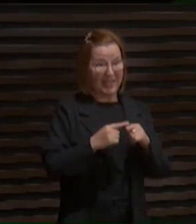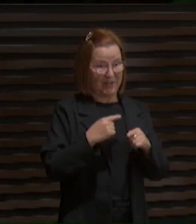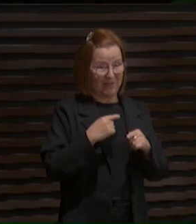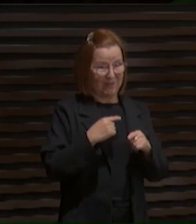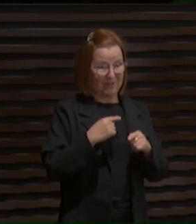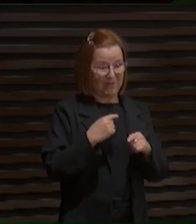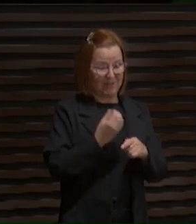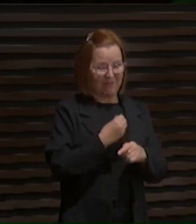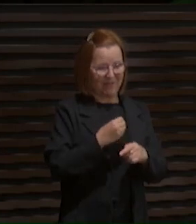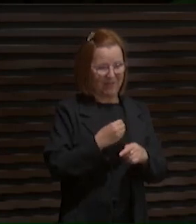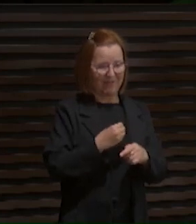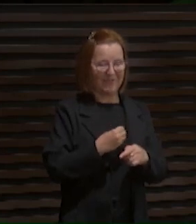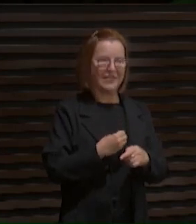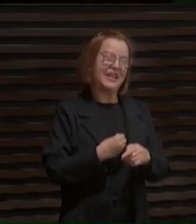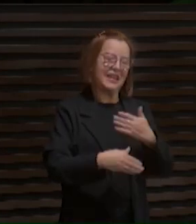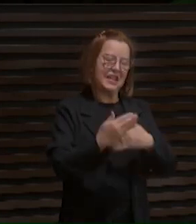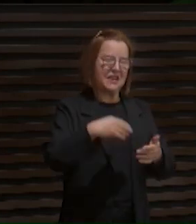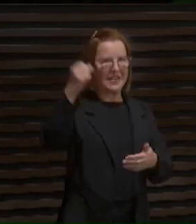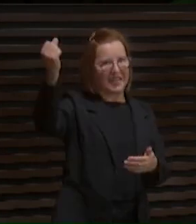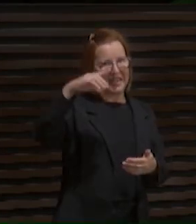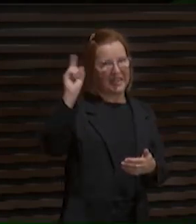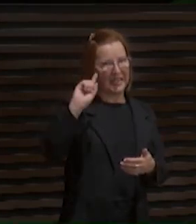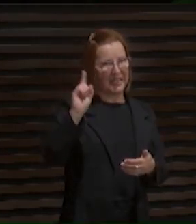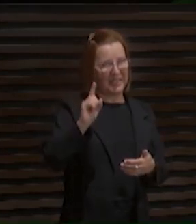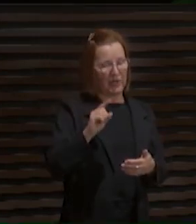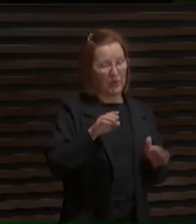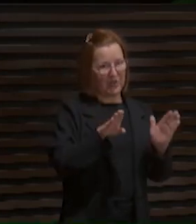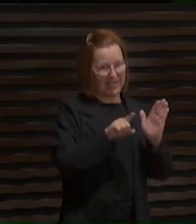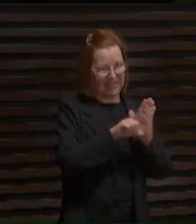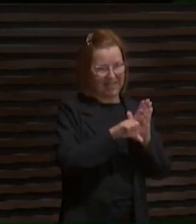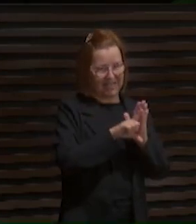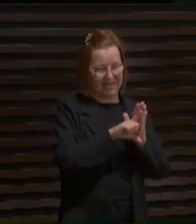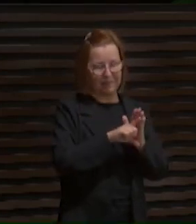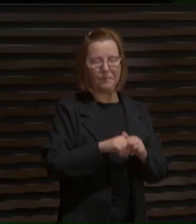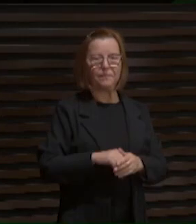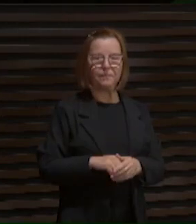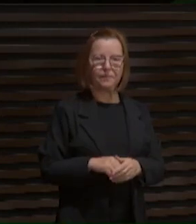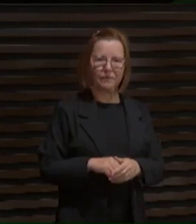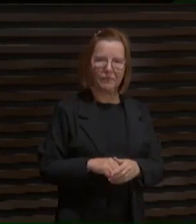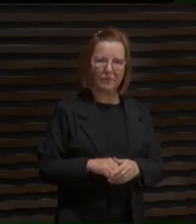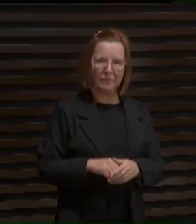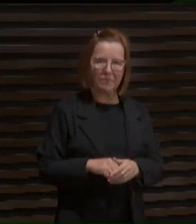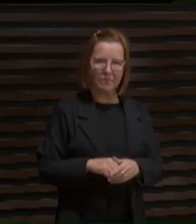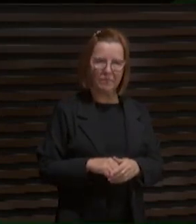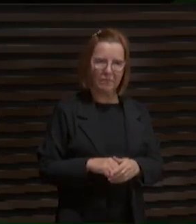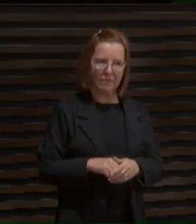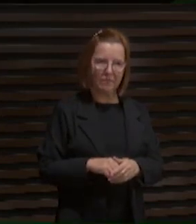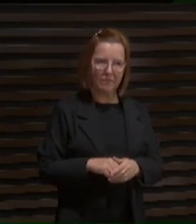da lei. Quantas vezes a gente vê esse versículo também ser distorcido?